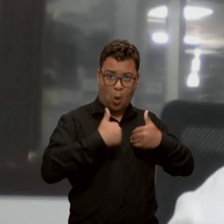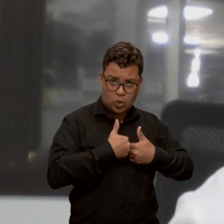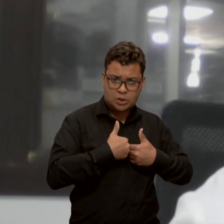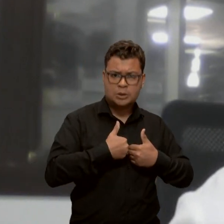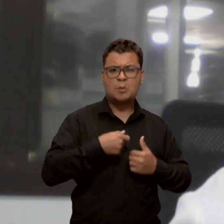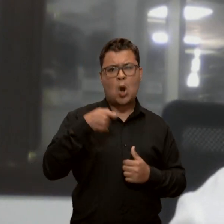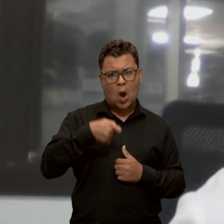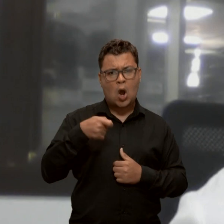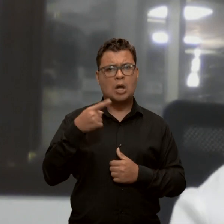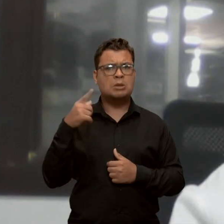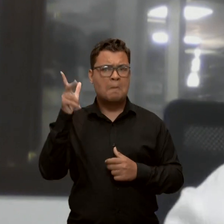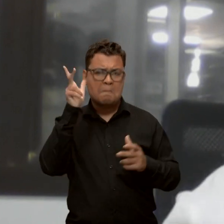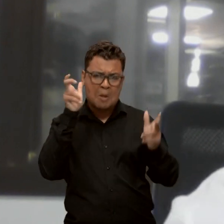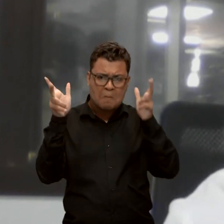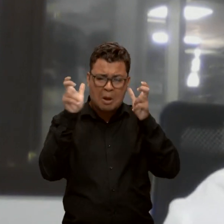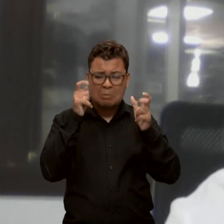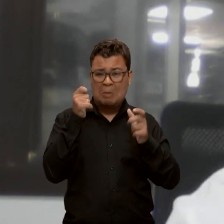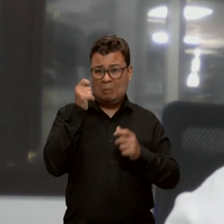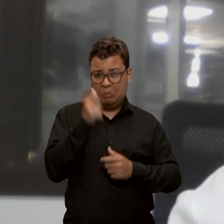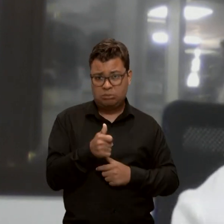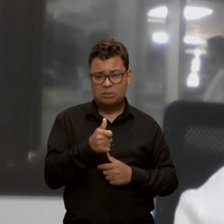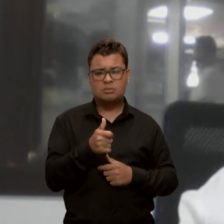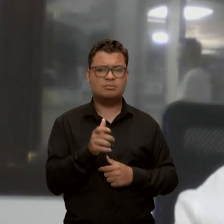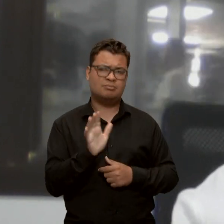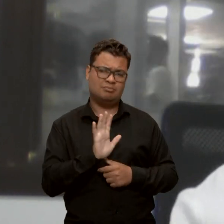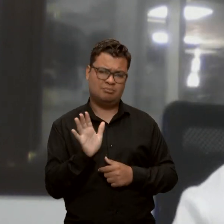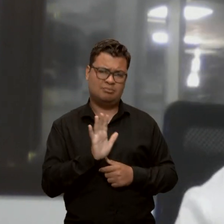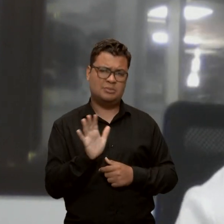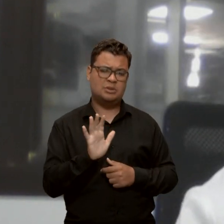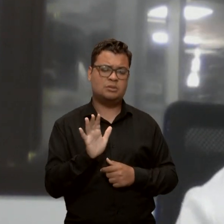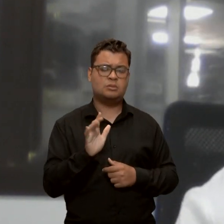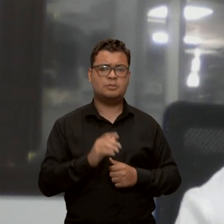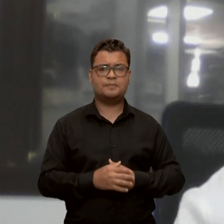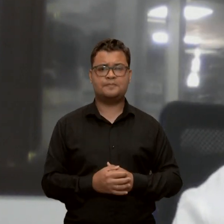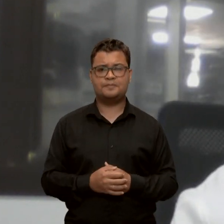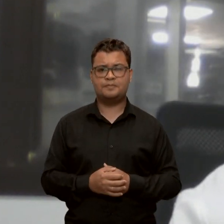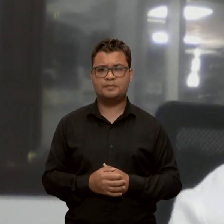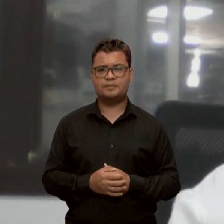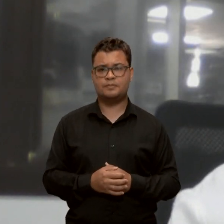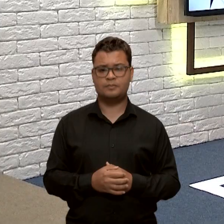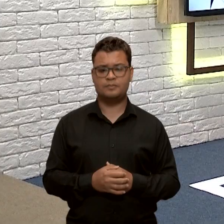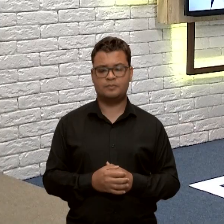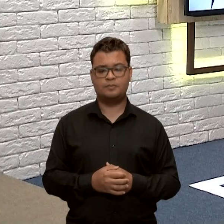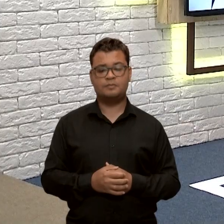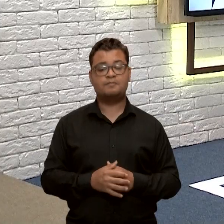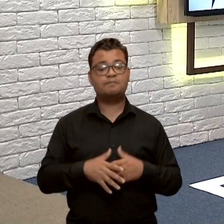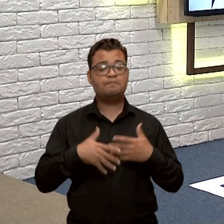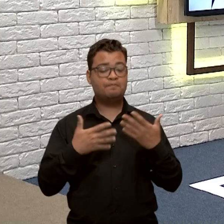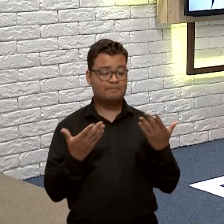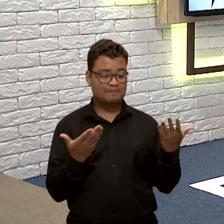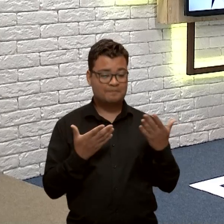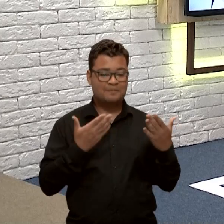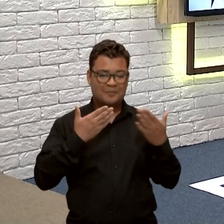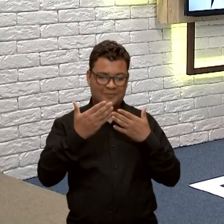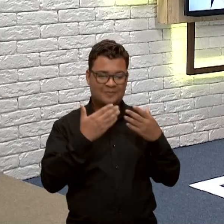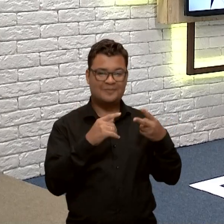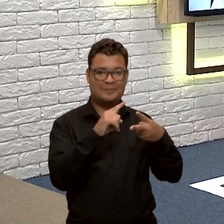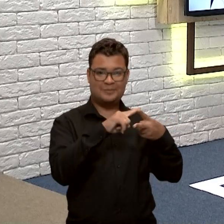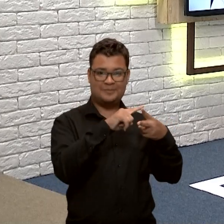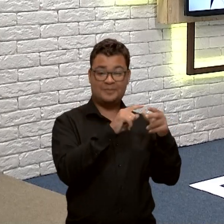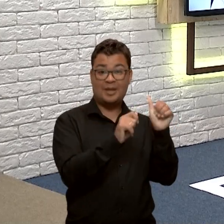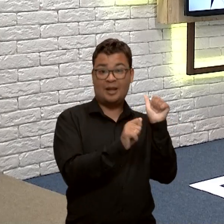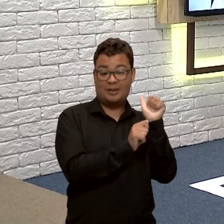autista, por exemplo. É mais frequente, mas não é exclusivo. Certo. Bom, agora falando com a Andréia.